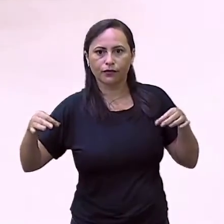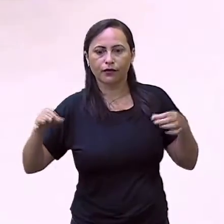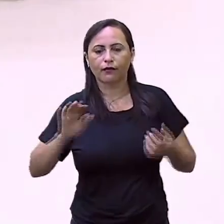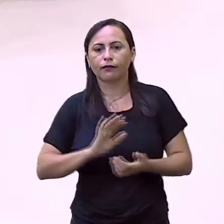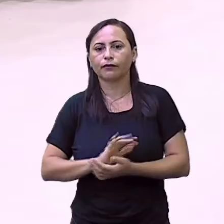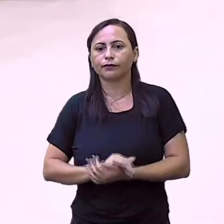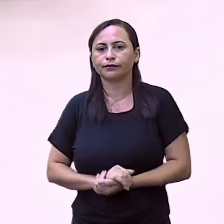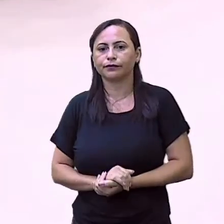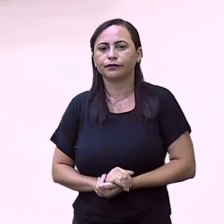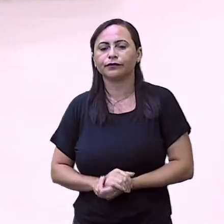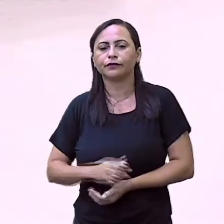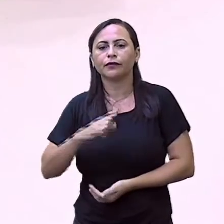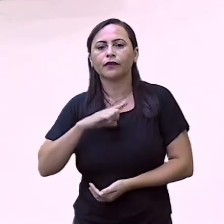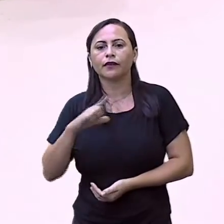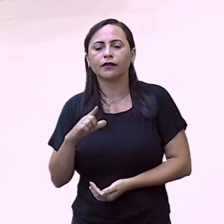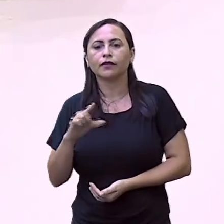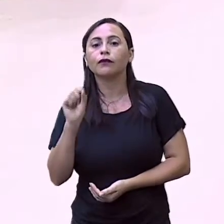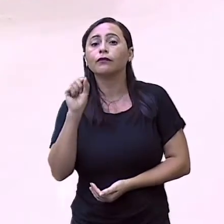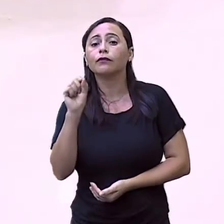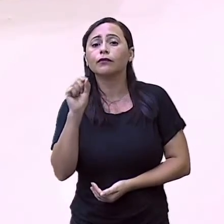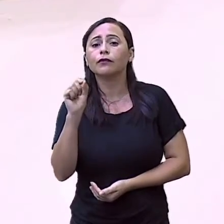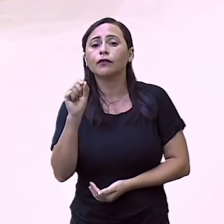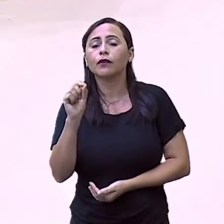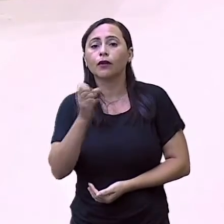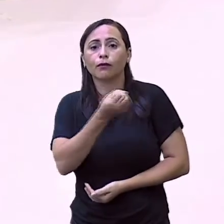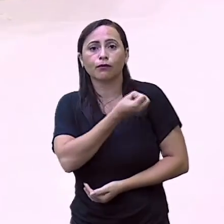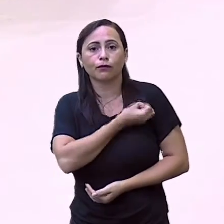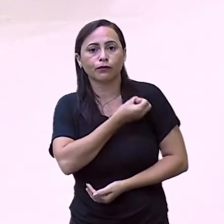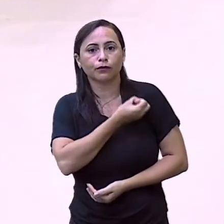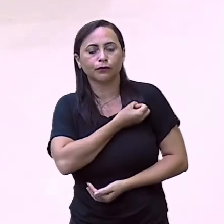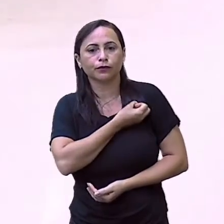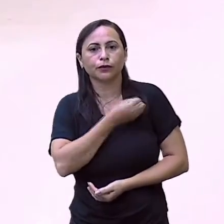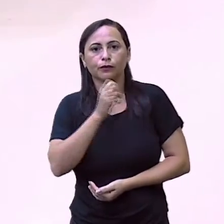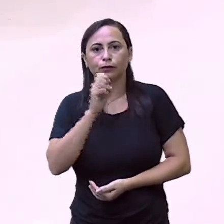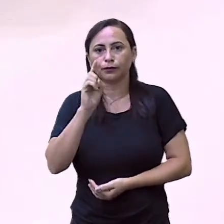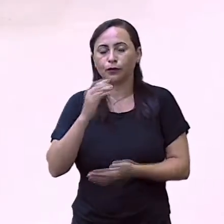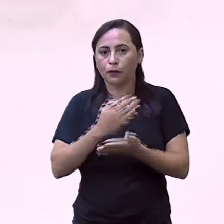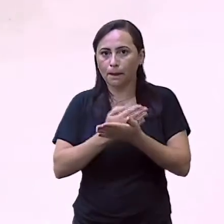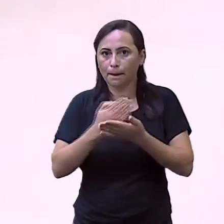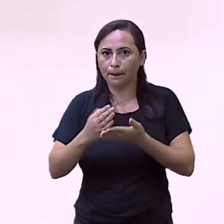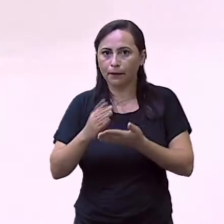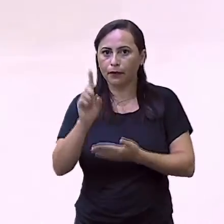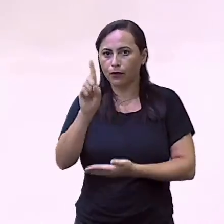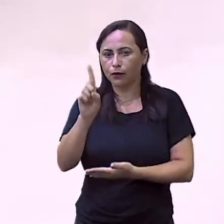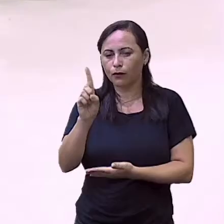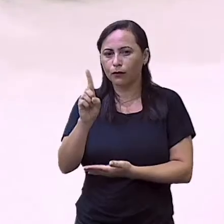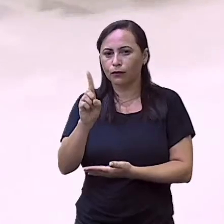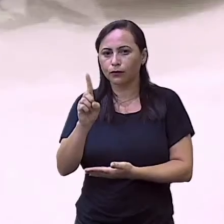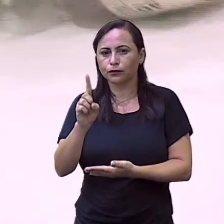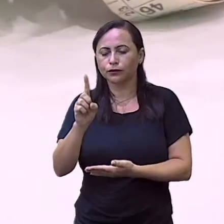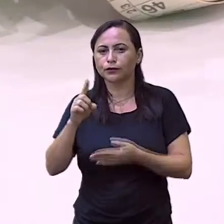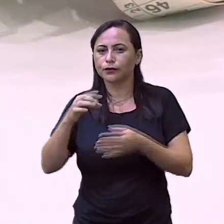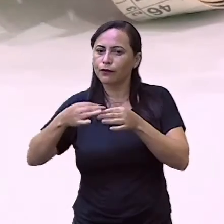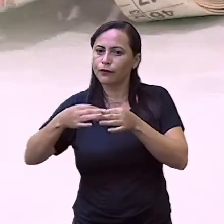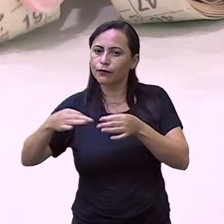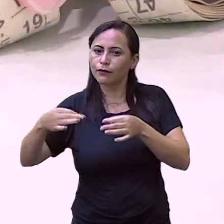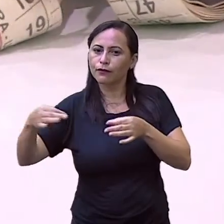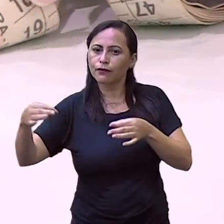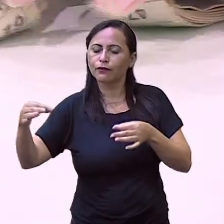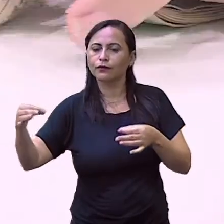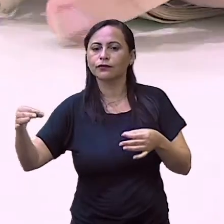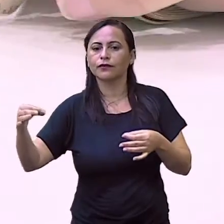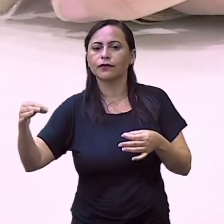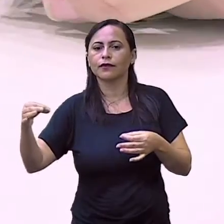métrica, ela vem acompanhada aqui com a numeração. Então, nós temos aqui o número 1, número 2 e cada número desse vai